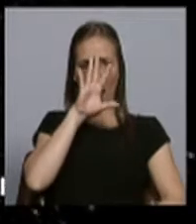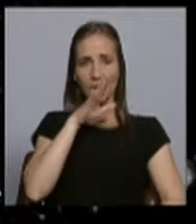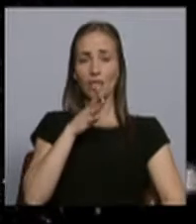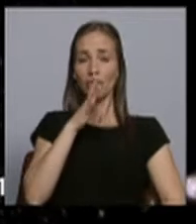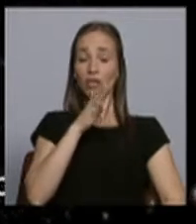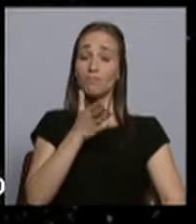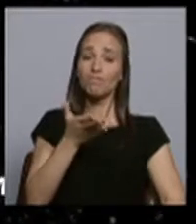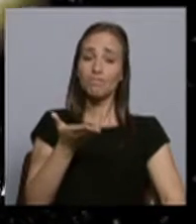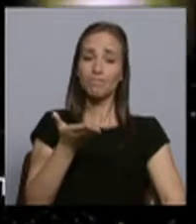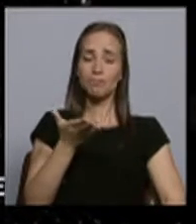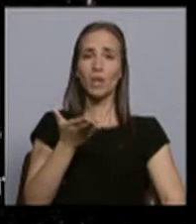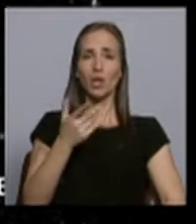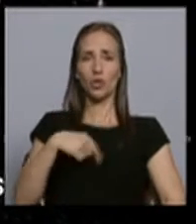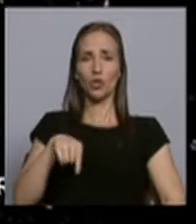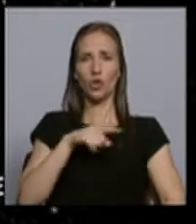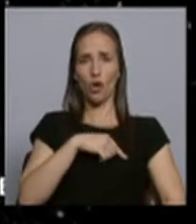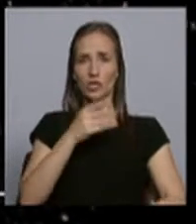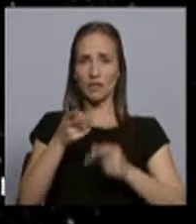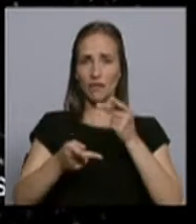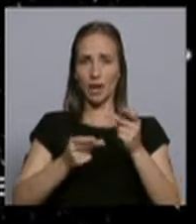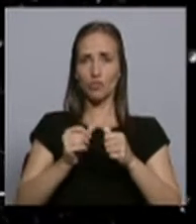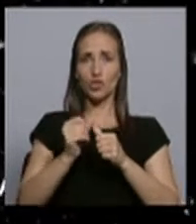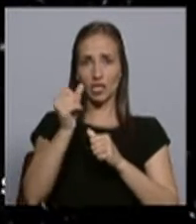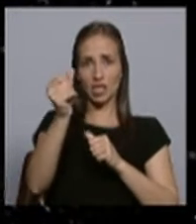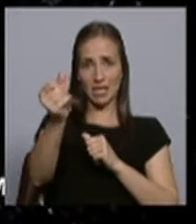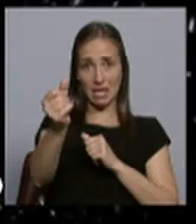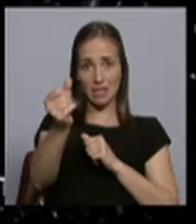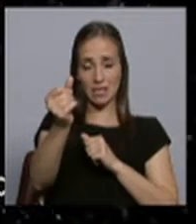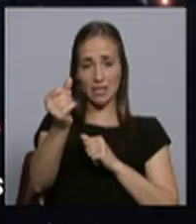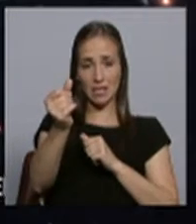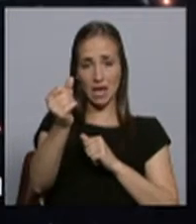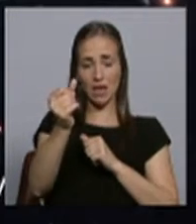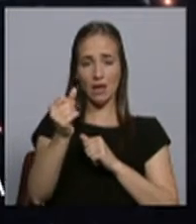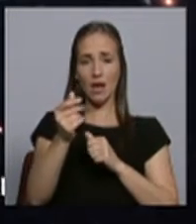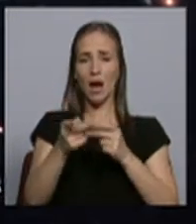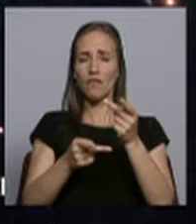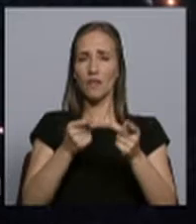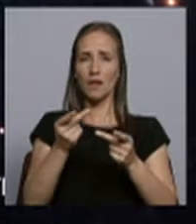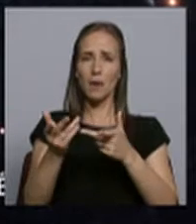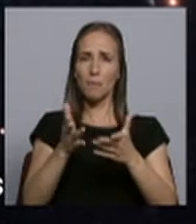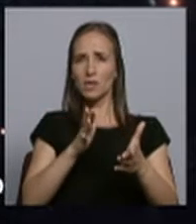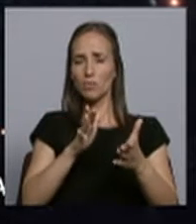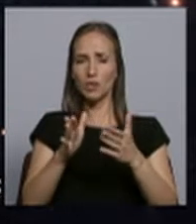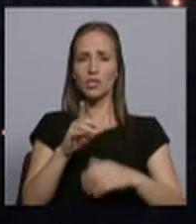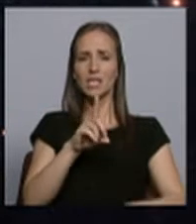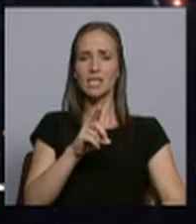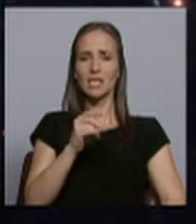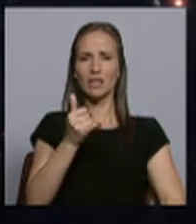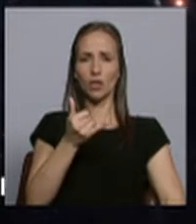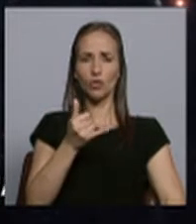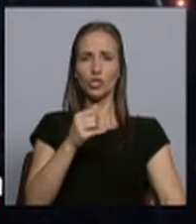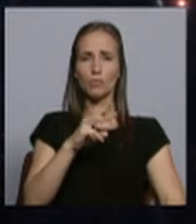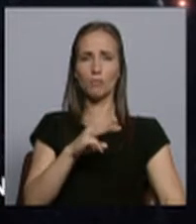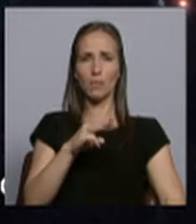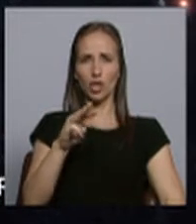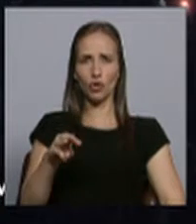bom, aquilo que nós medimos na distância a que estamos nesta galáxia é de aproximadamente 62 milhões de anos-luz